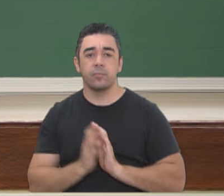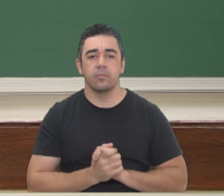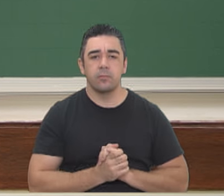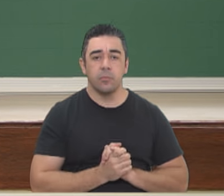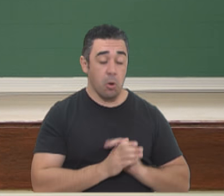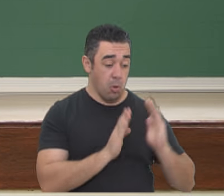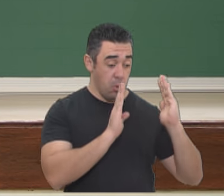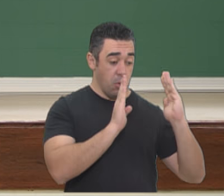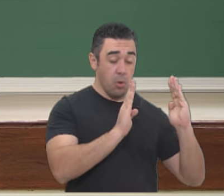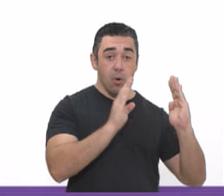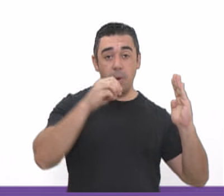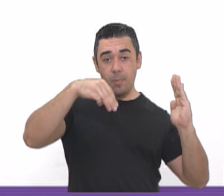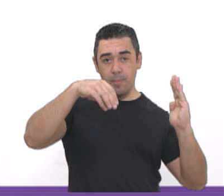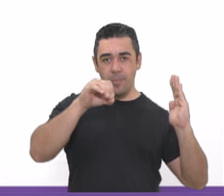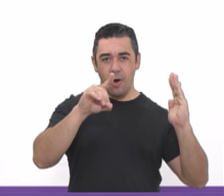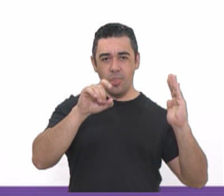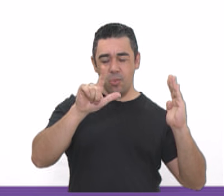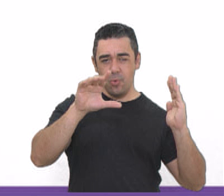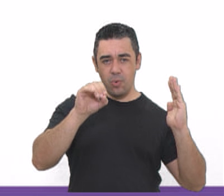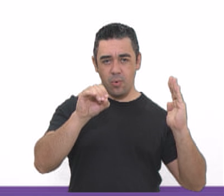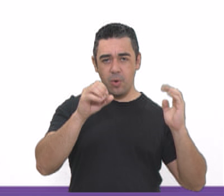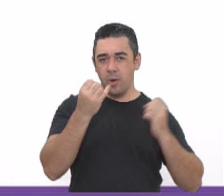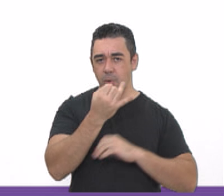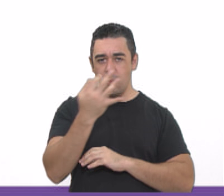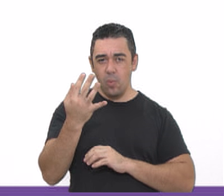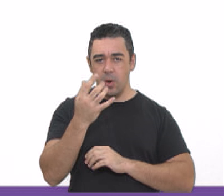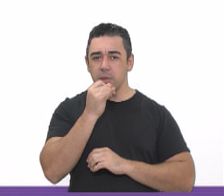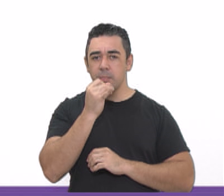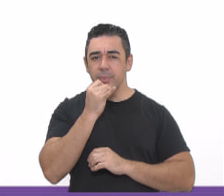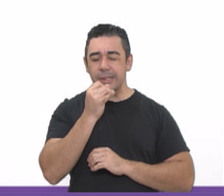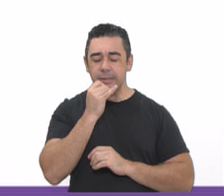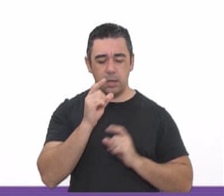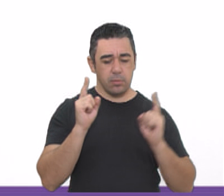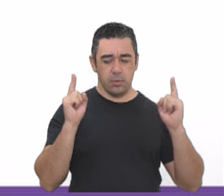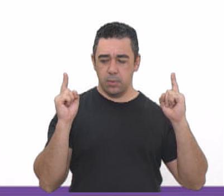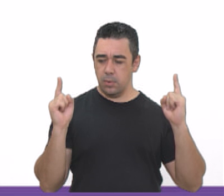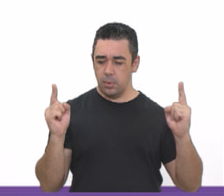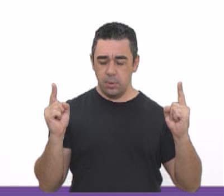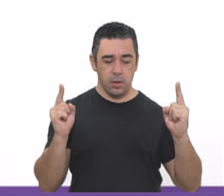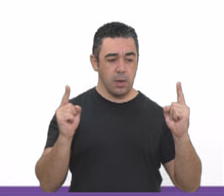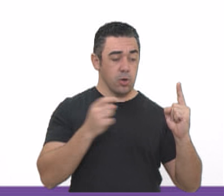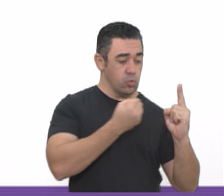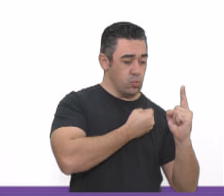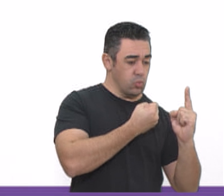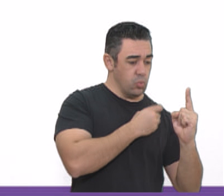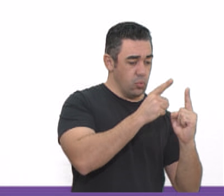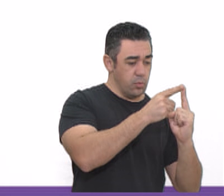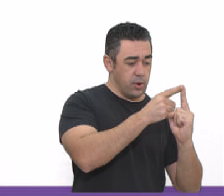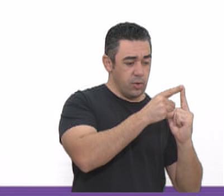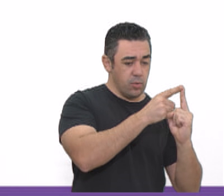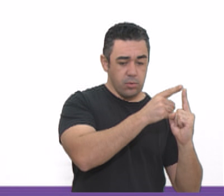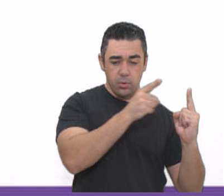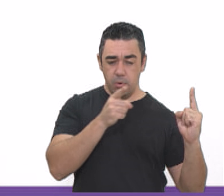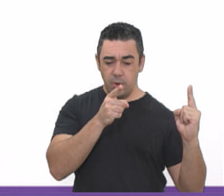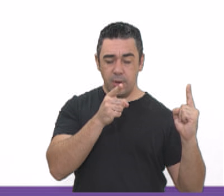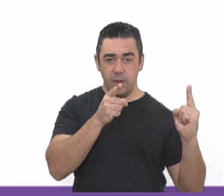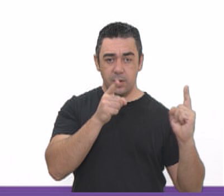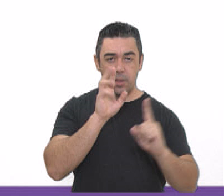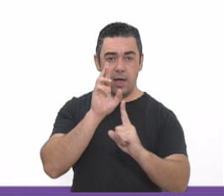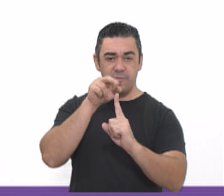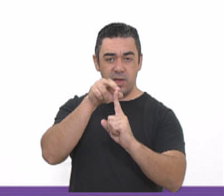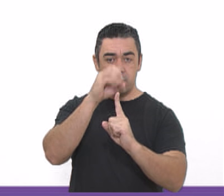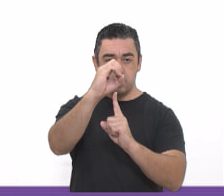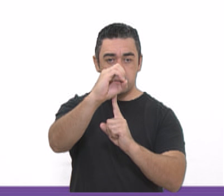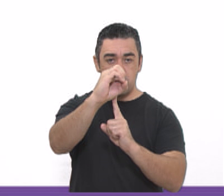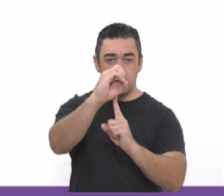ou afastamento a partir do referencial, do número até o referencial. Se o meu referencial é o 0,